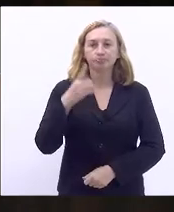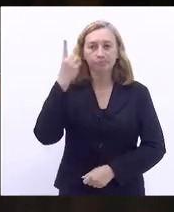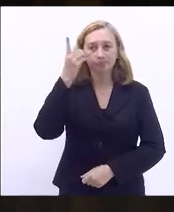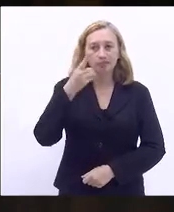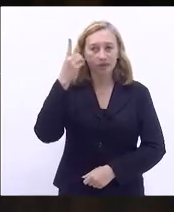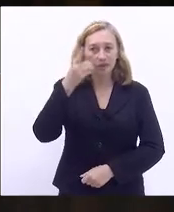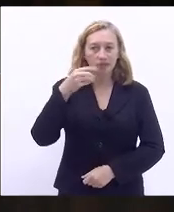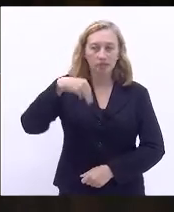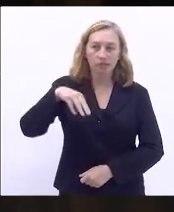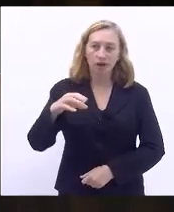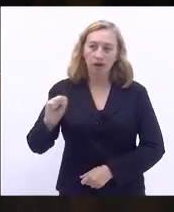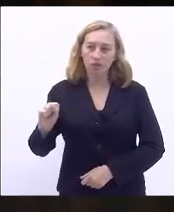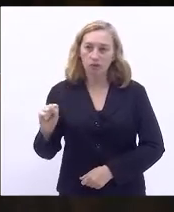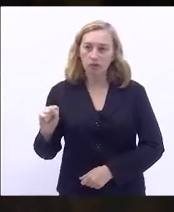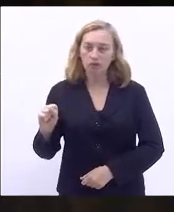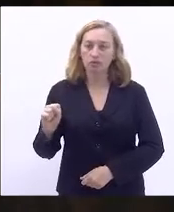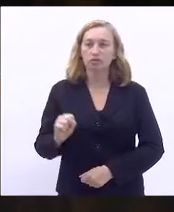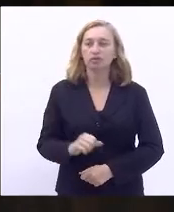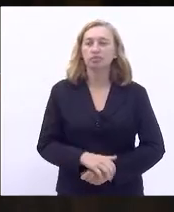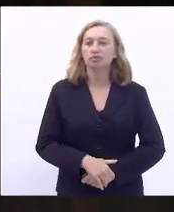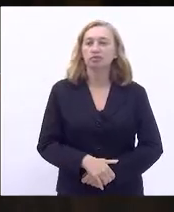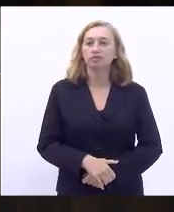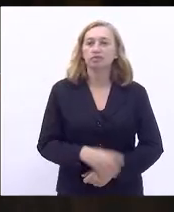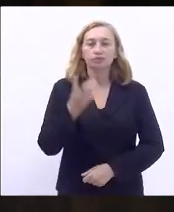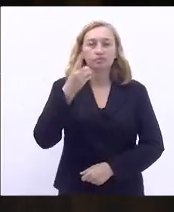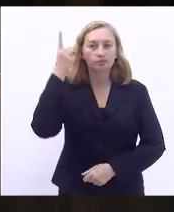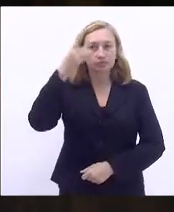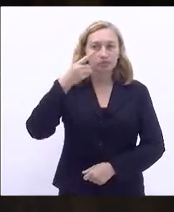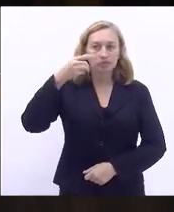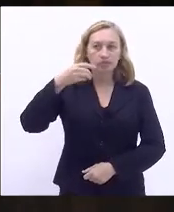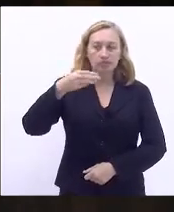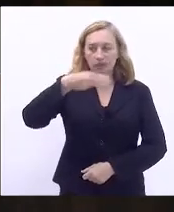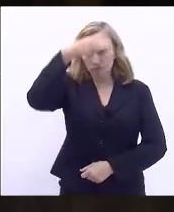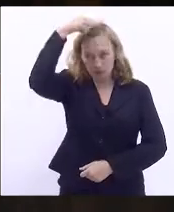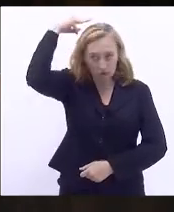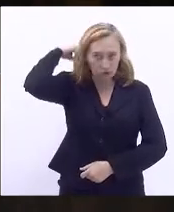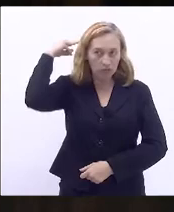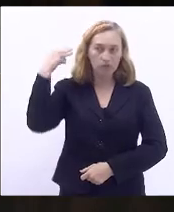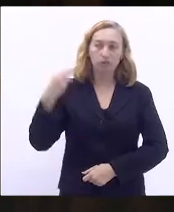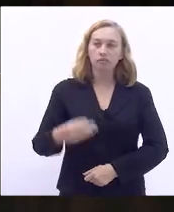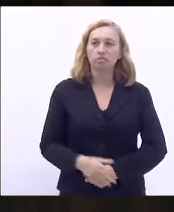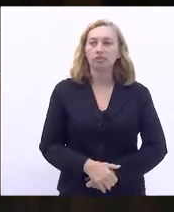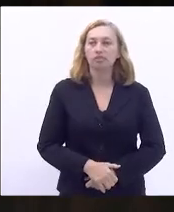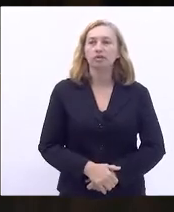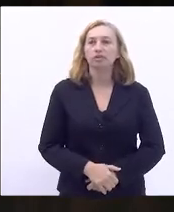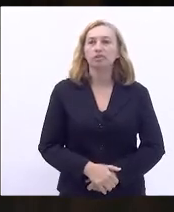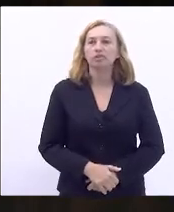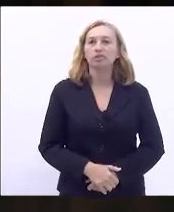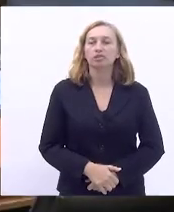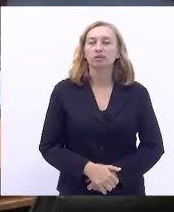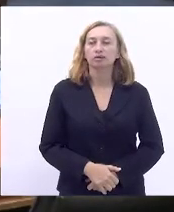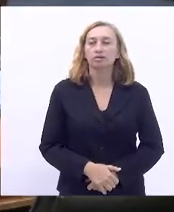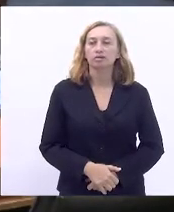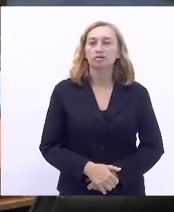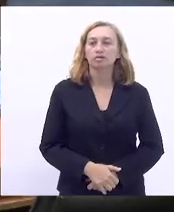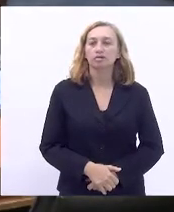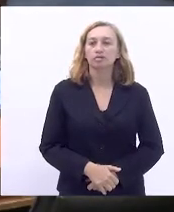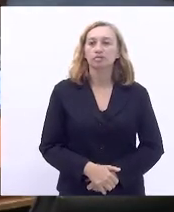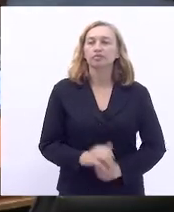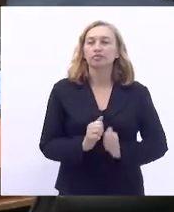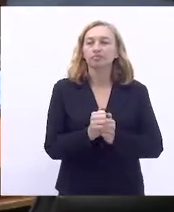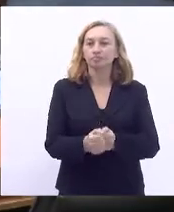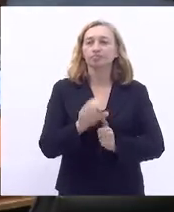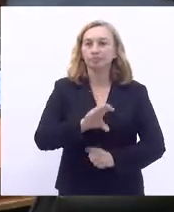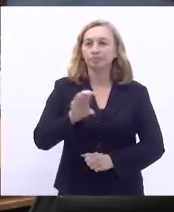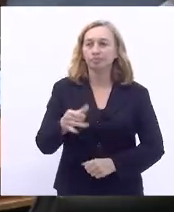Miller. Deputado Marcos Miller. Deputado Márcio Pacheco. Eu sou autor de emenda, vou relatar minha emenda. Acompanha a CCJ. Mas então